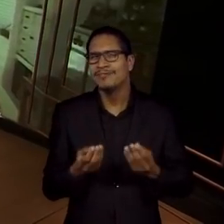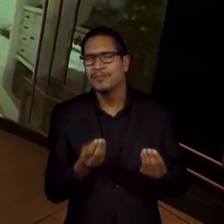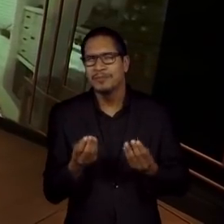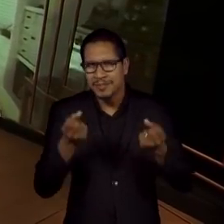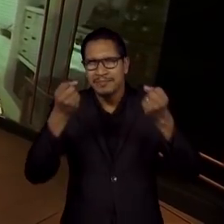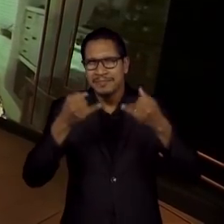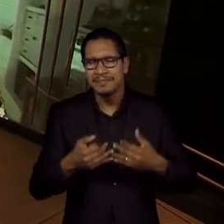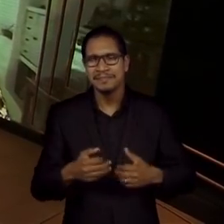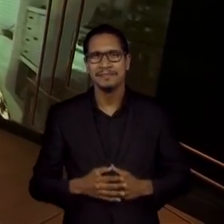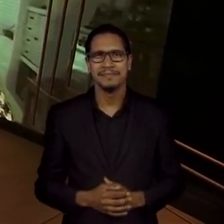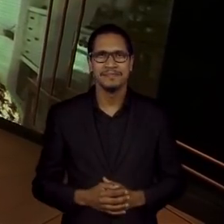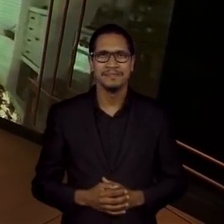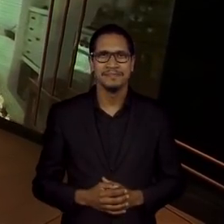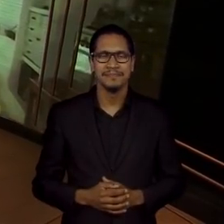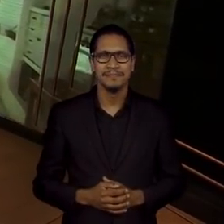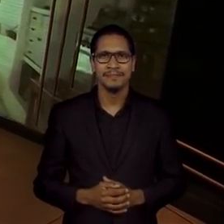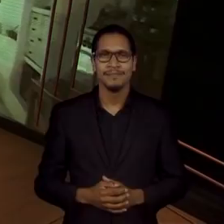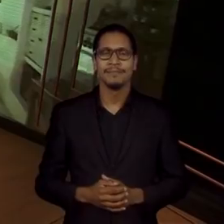Foi